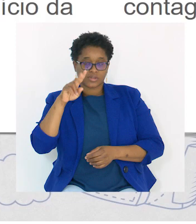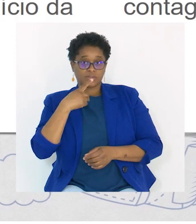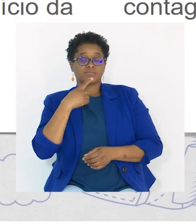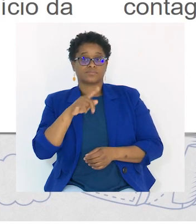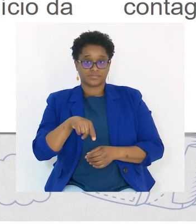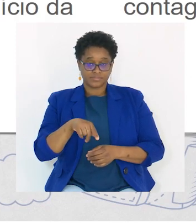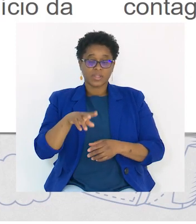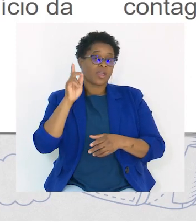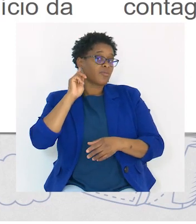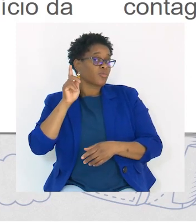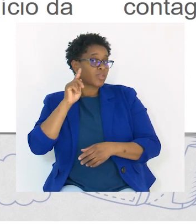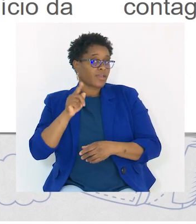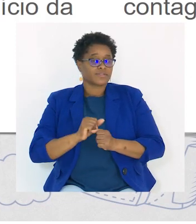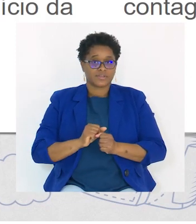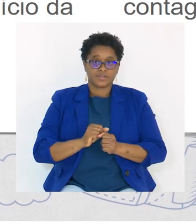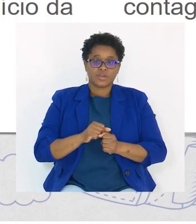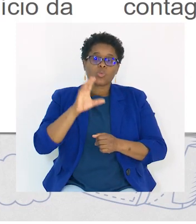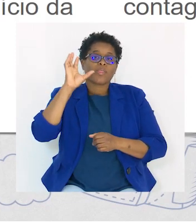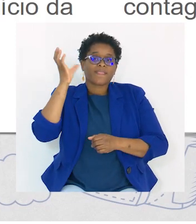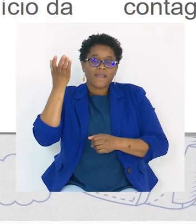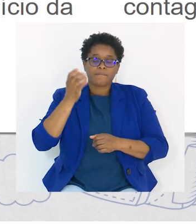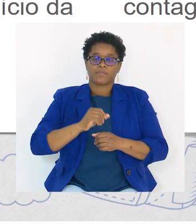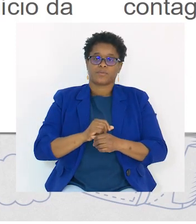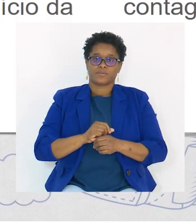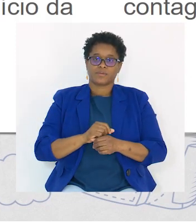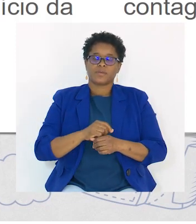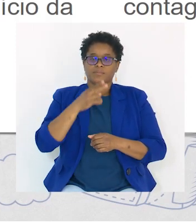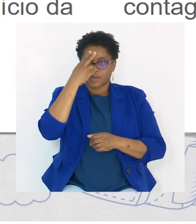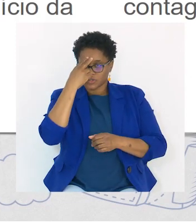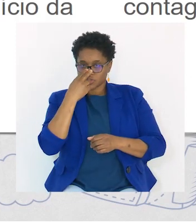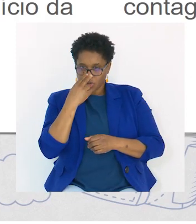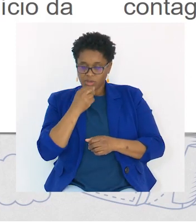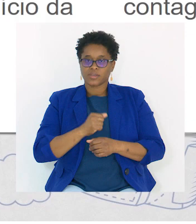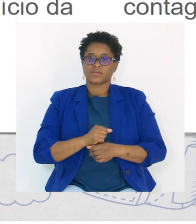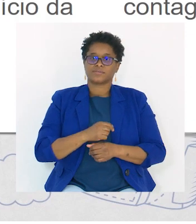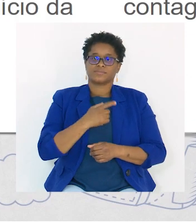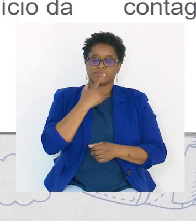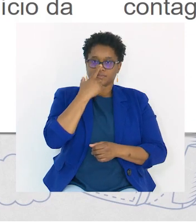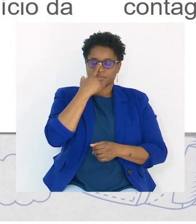reconhecer a importância do tempo para a história,